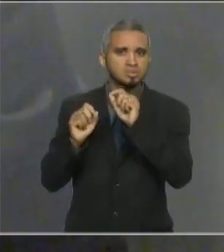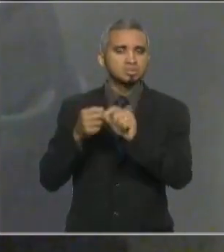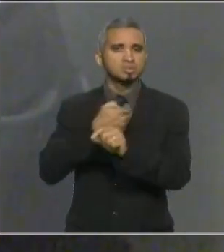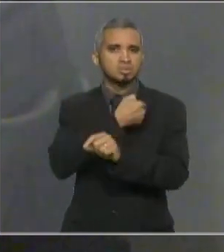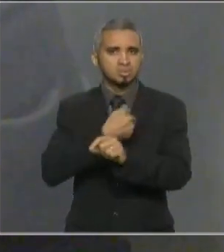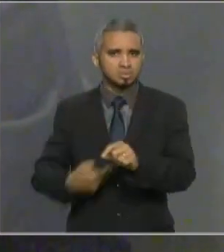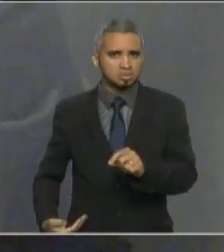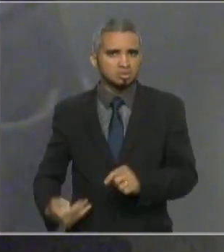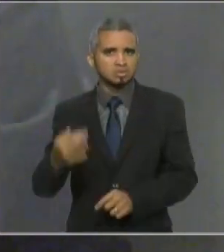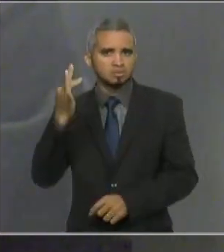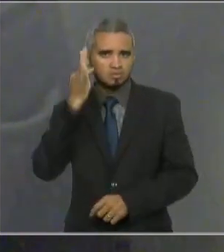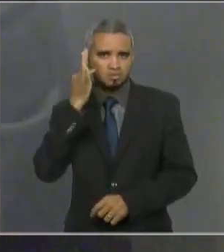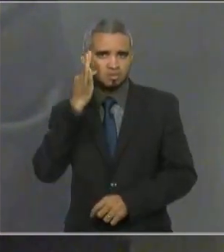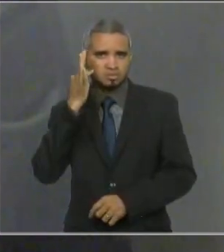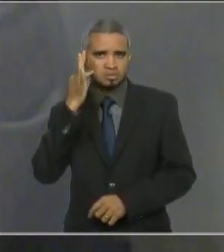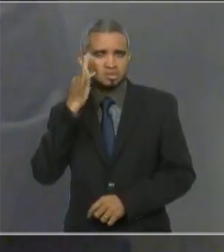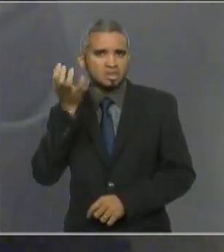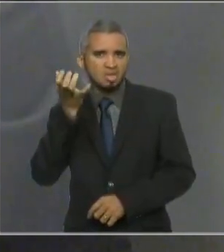entrando,